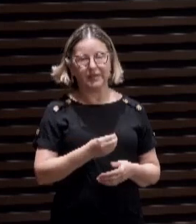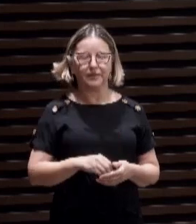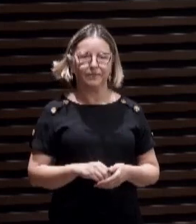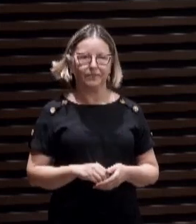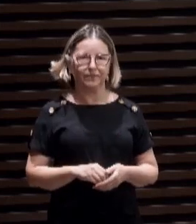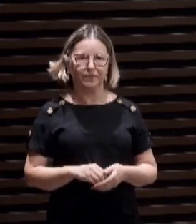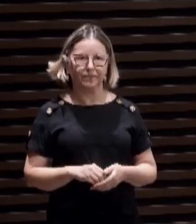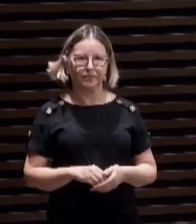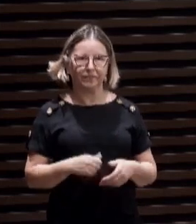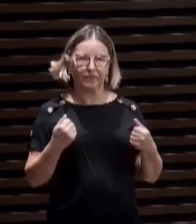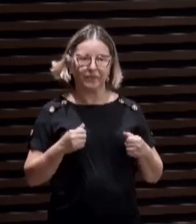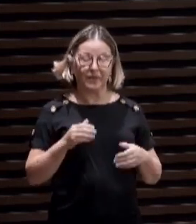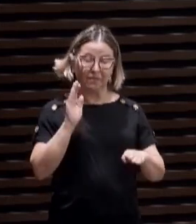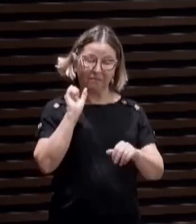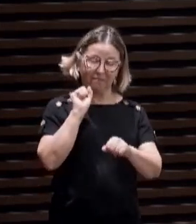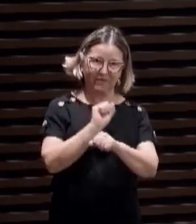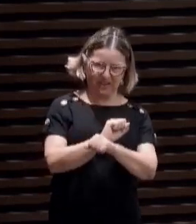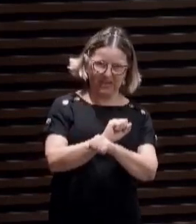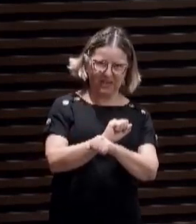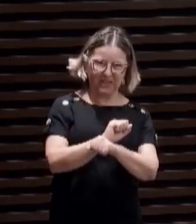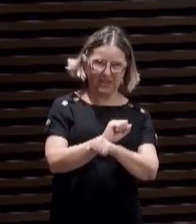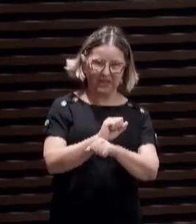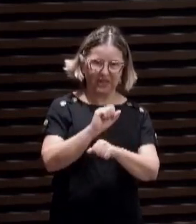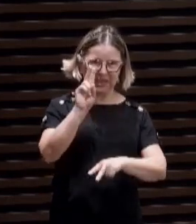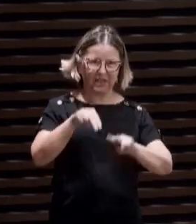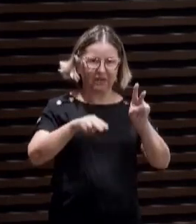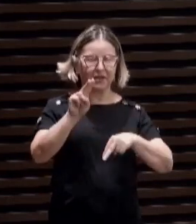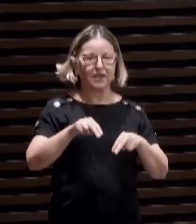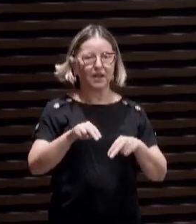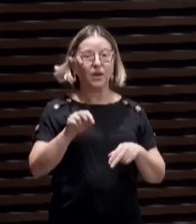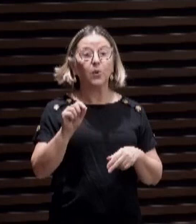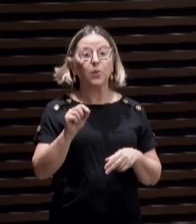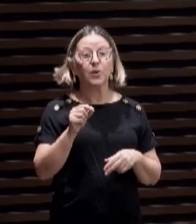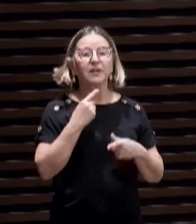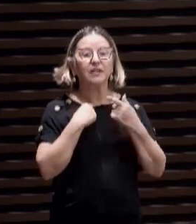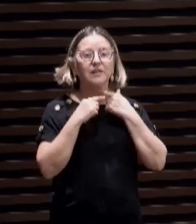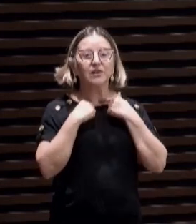pararmos e avaliar o que nós desejamos para 2022.